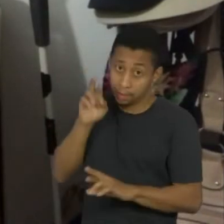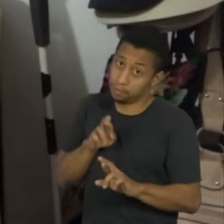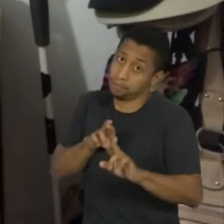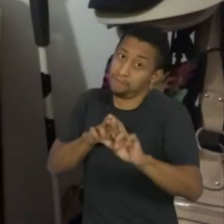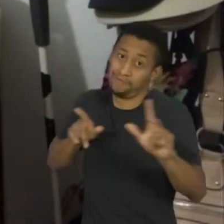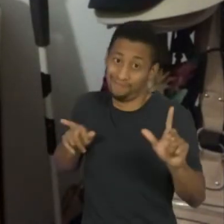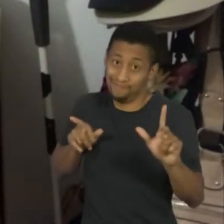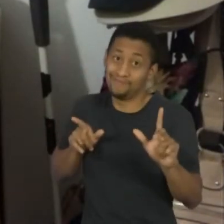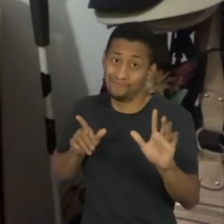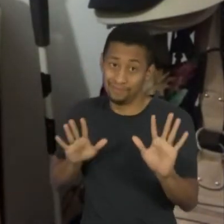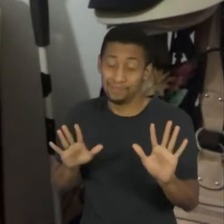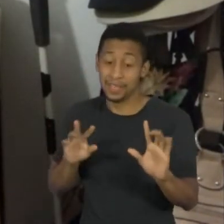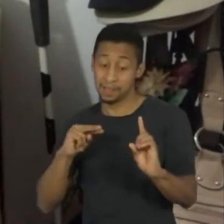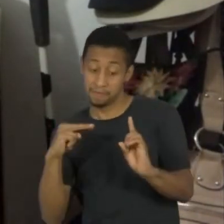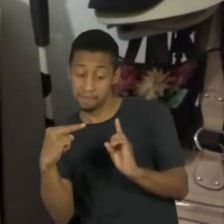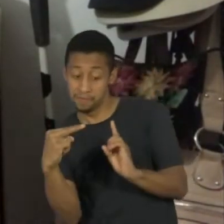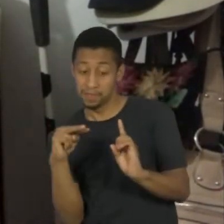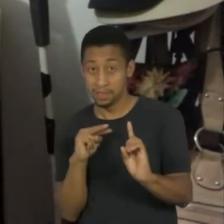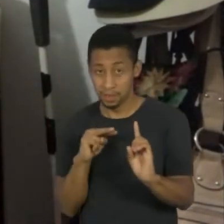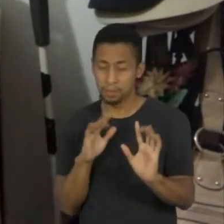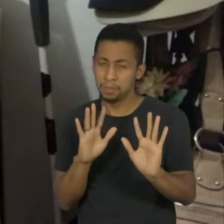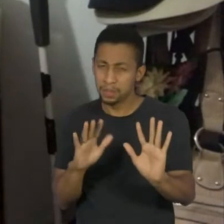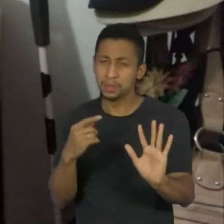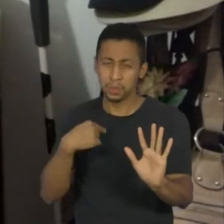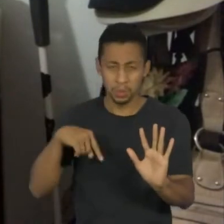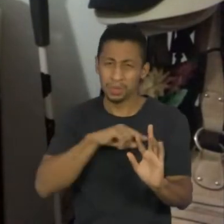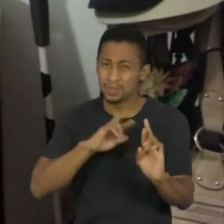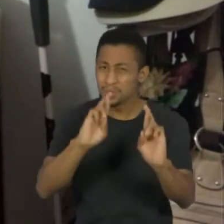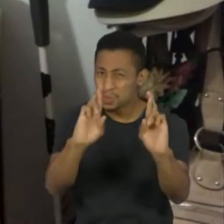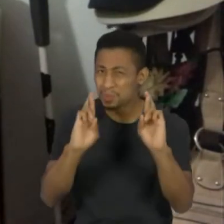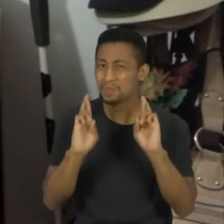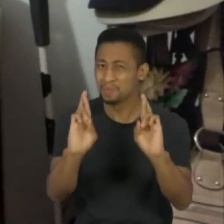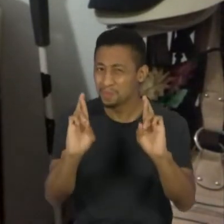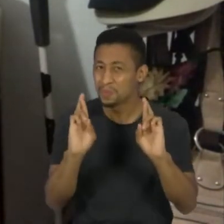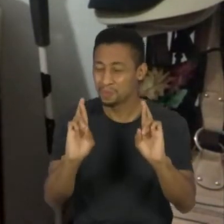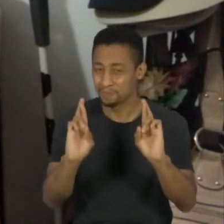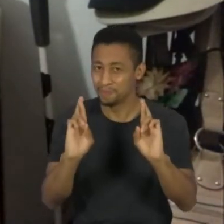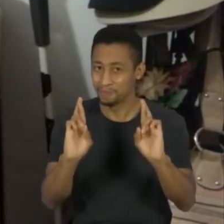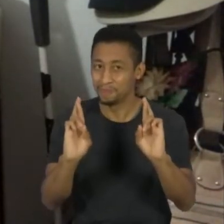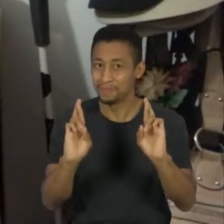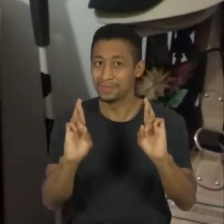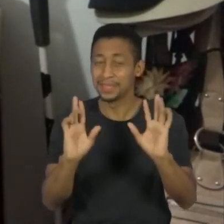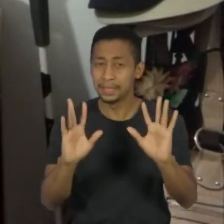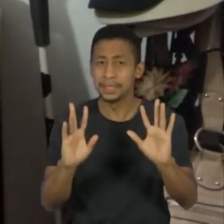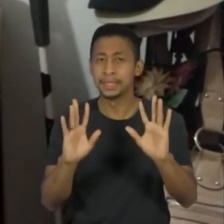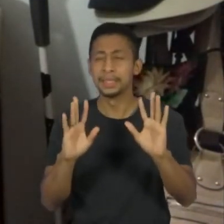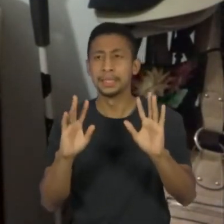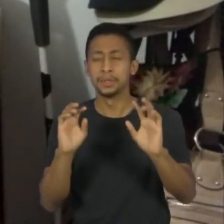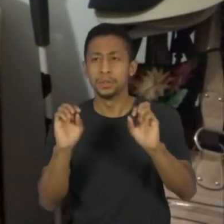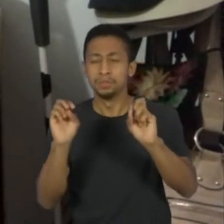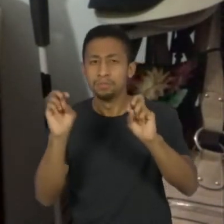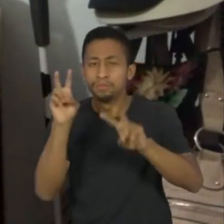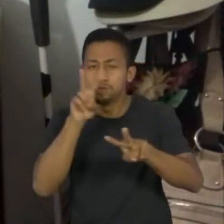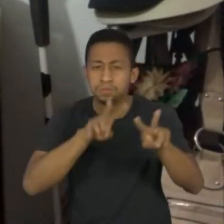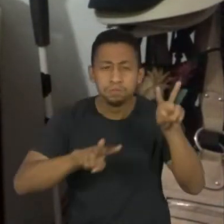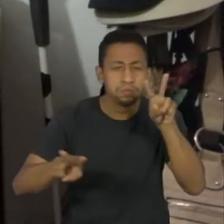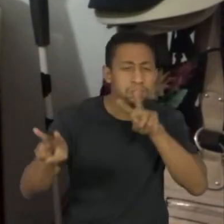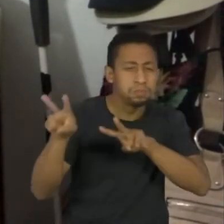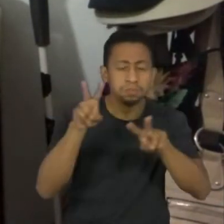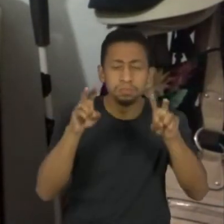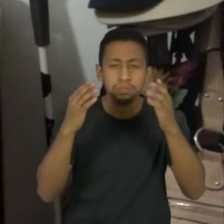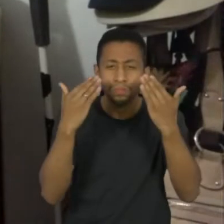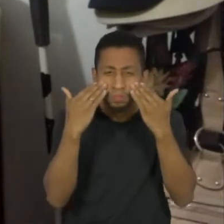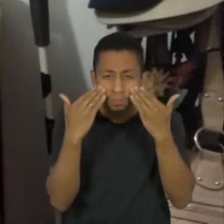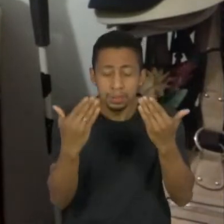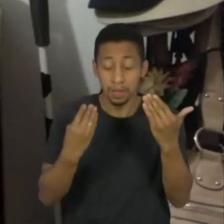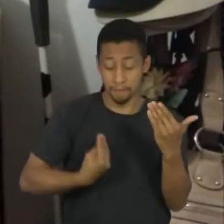acho que o que é esperado é que a gente tenha um olhar mais amplo sobre a vida. Eu acho